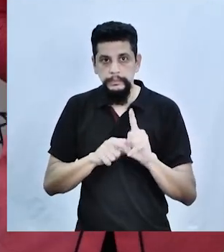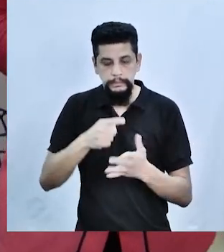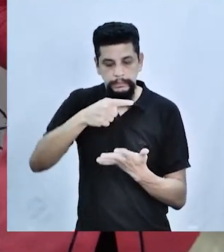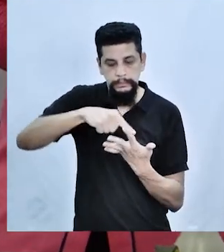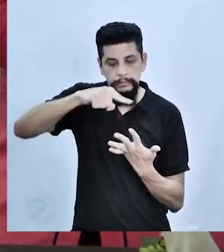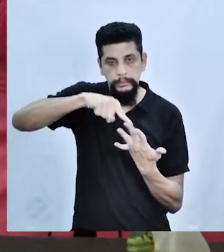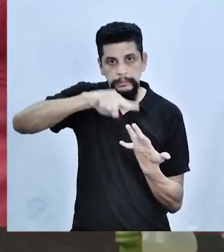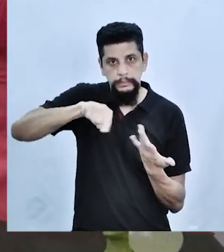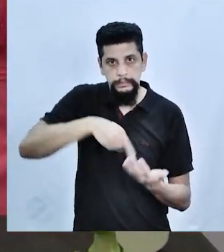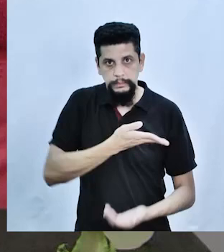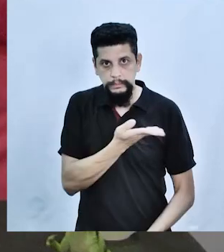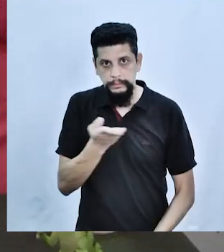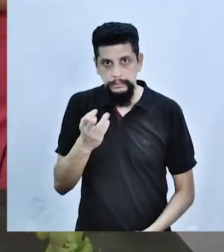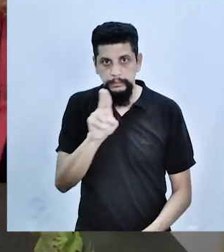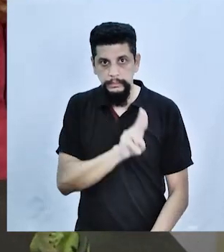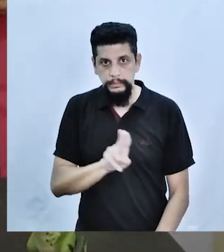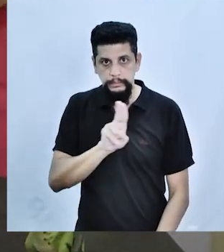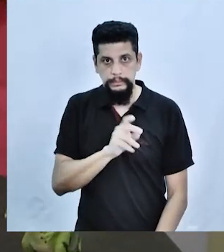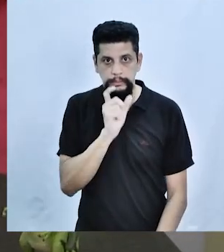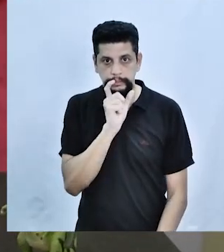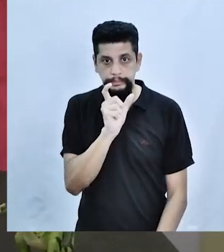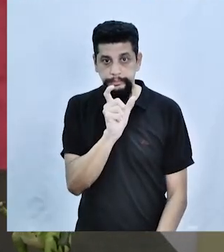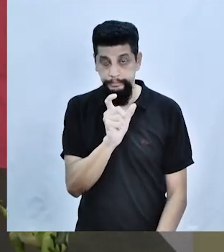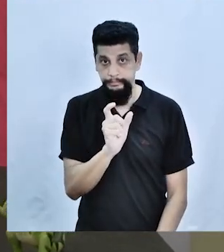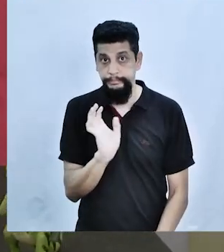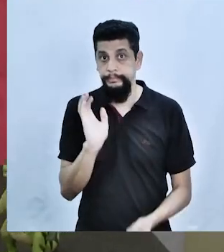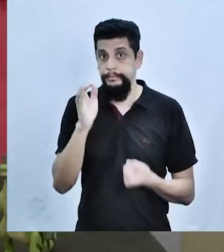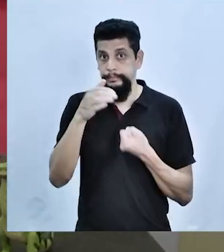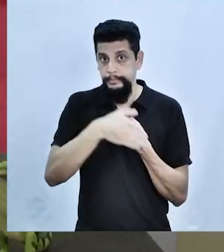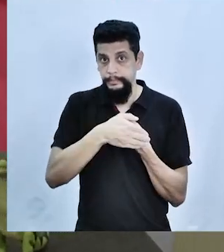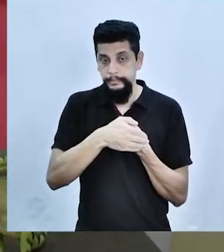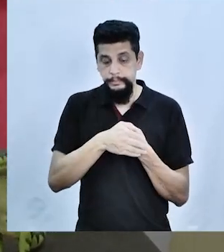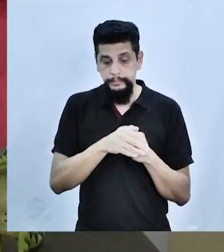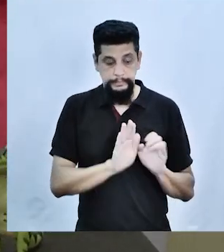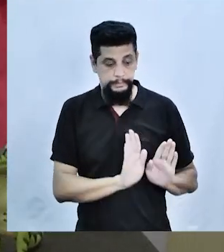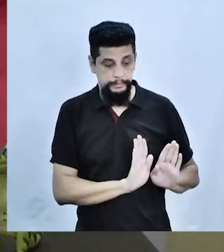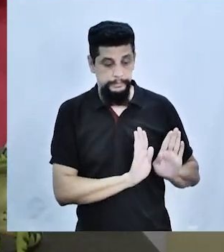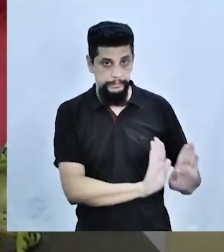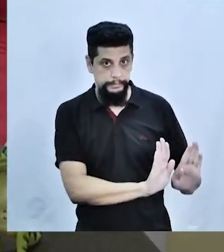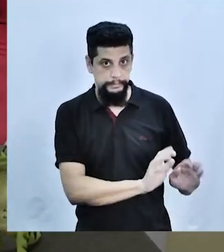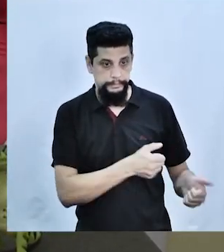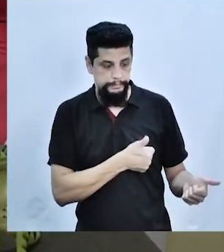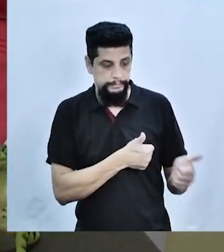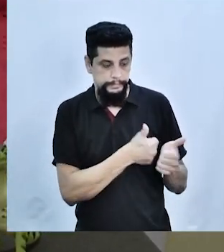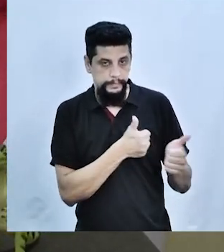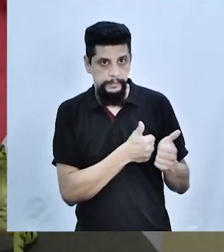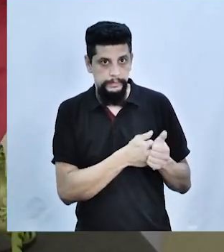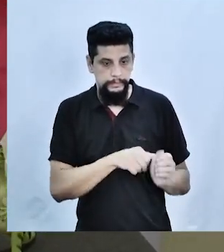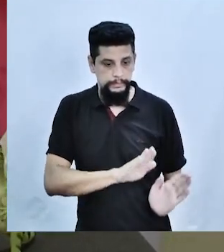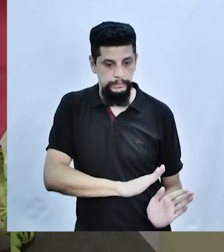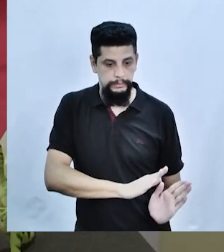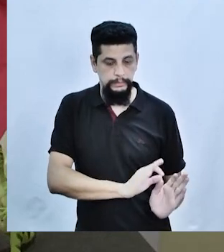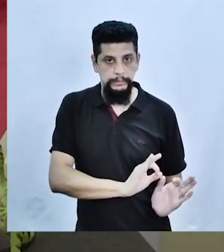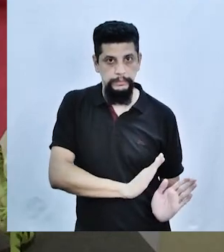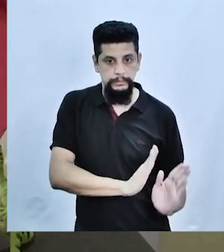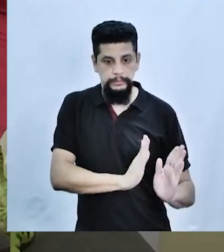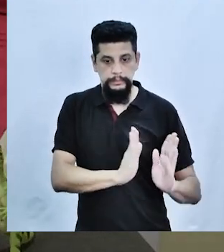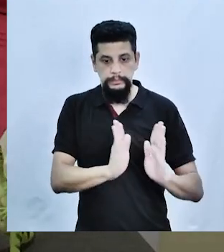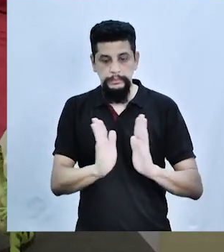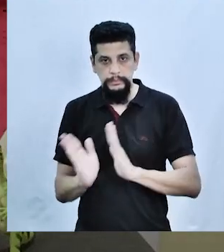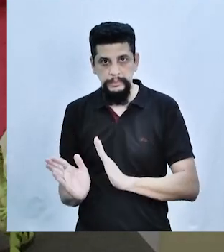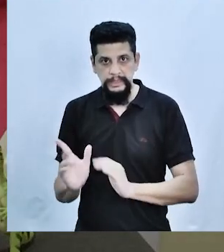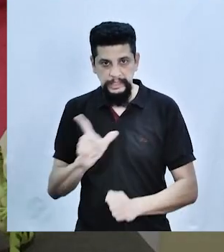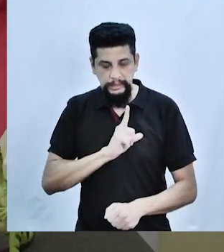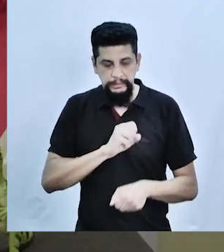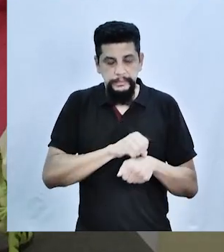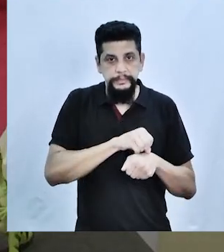professora Liliane contou para você que vão ser usadas na palavra secreta. Então deixa elas por perto e durante a nossa aula